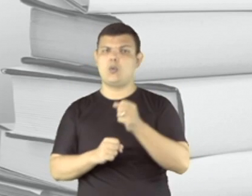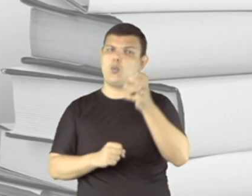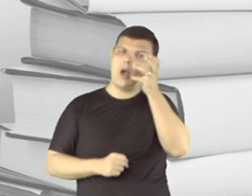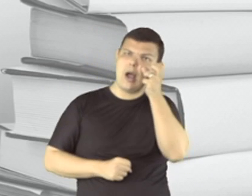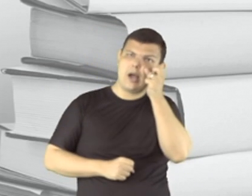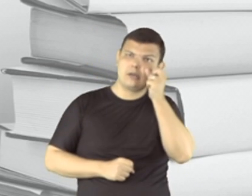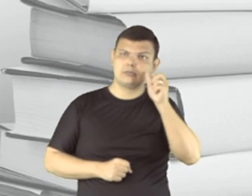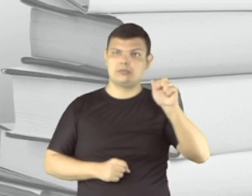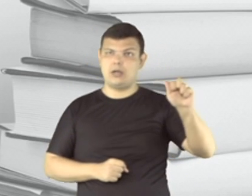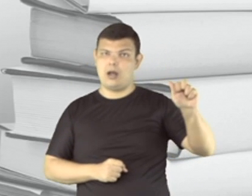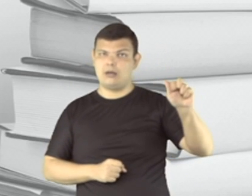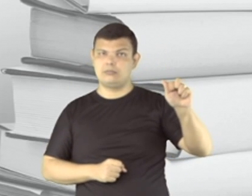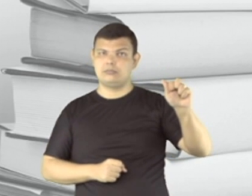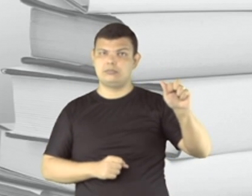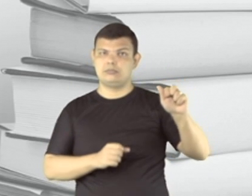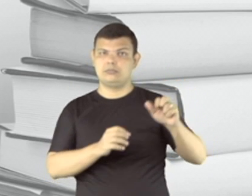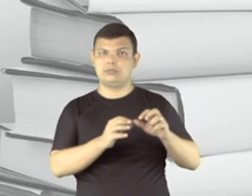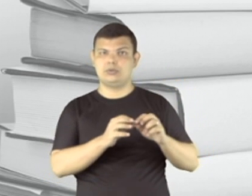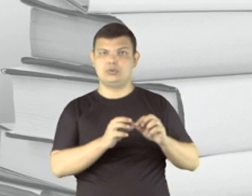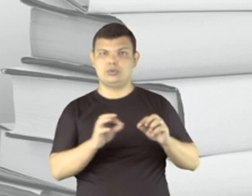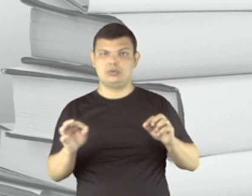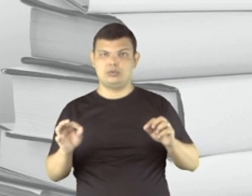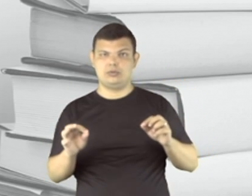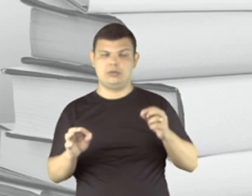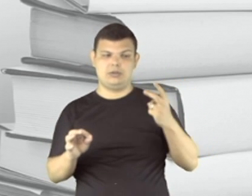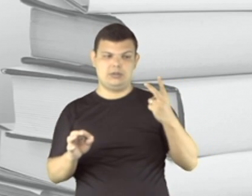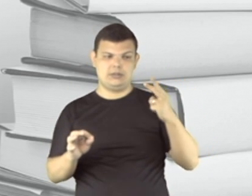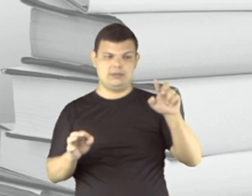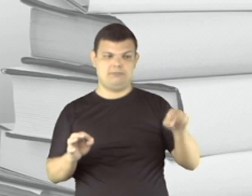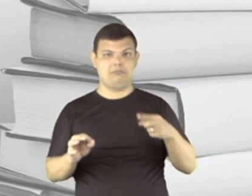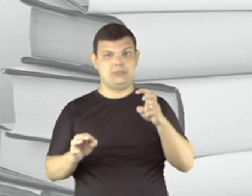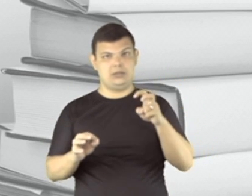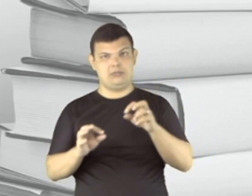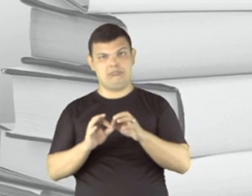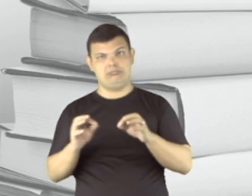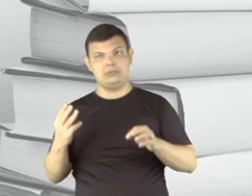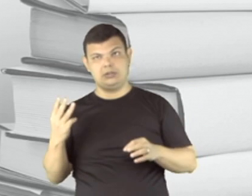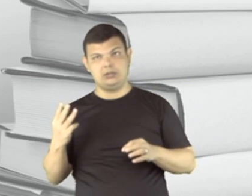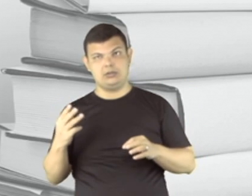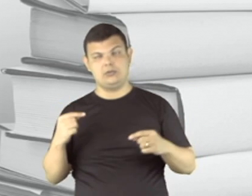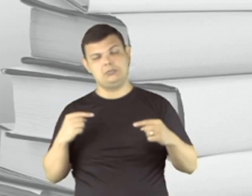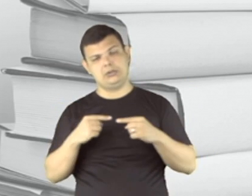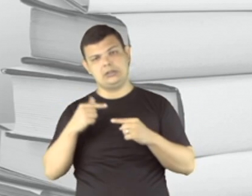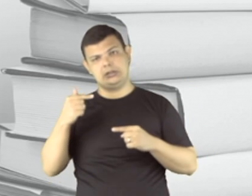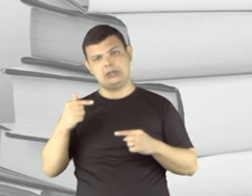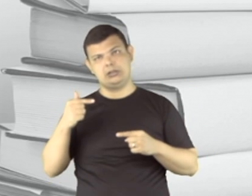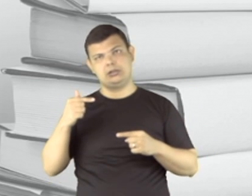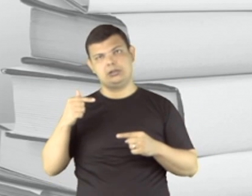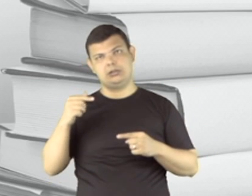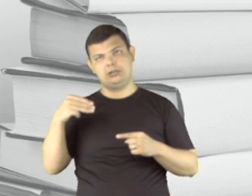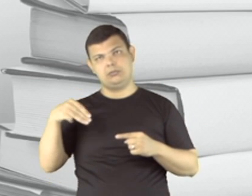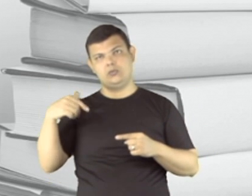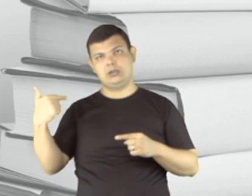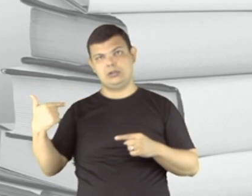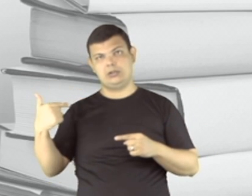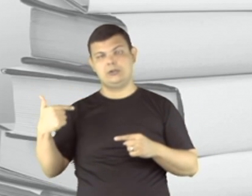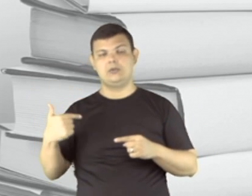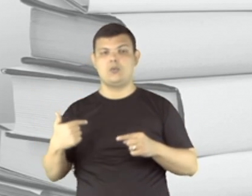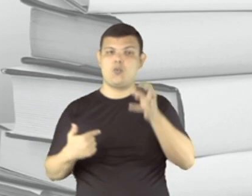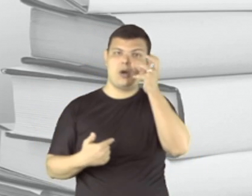A, que tem 2,5 por 3, que ele vai ter a área de 7 metros quadrados, o quarto